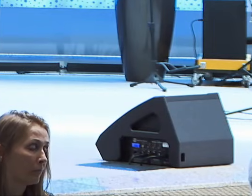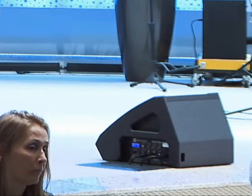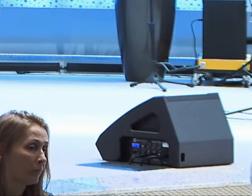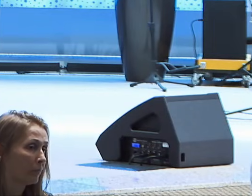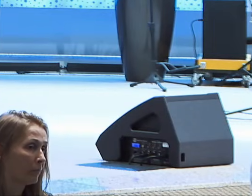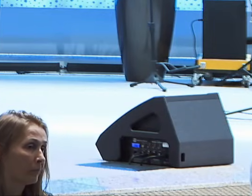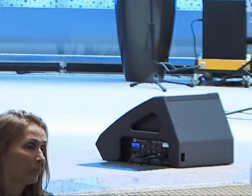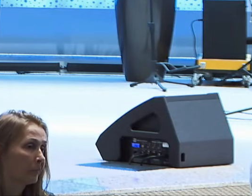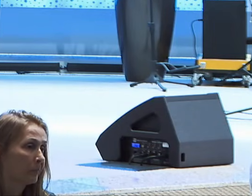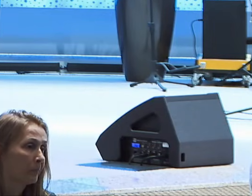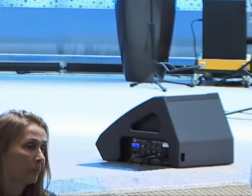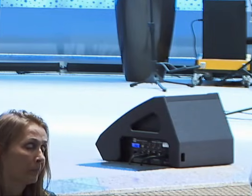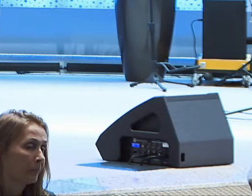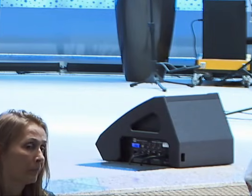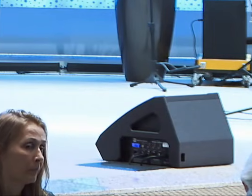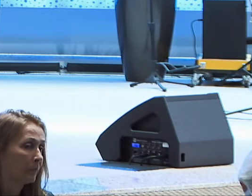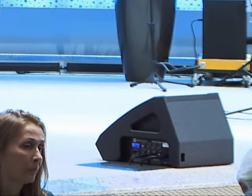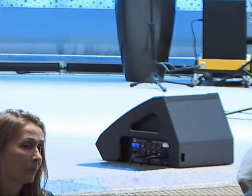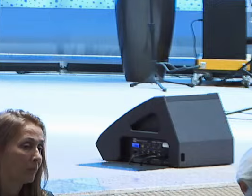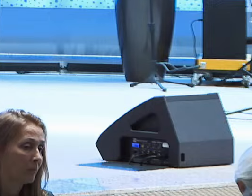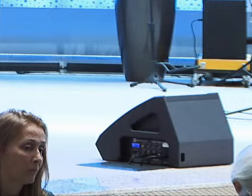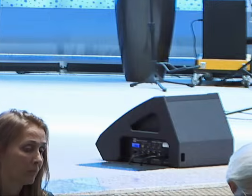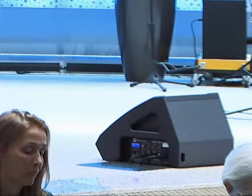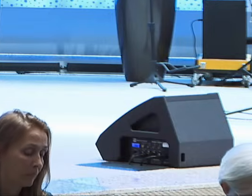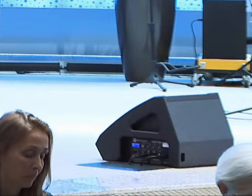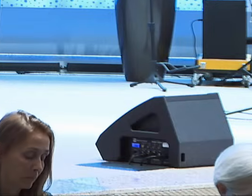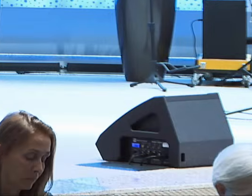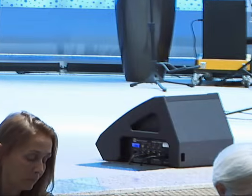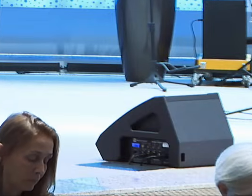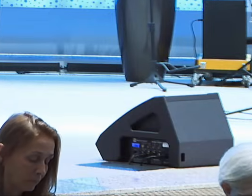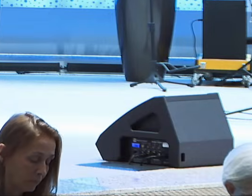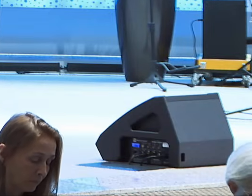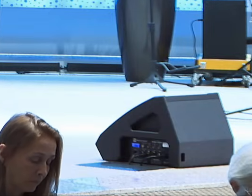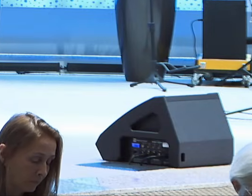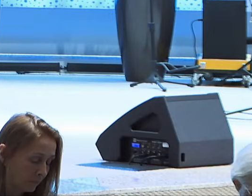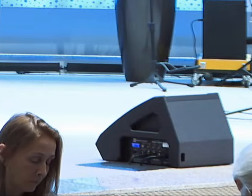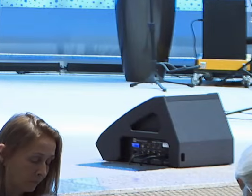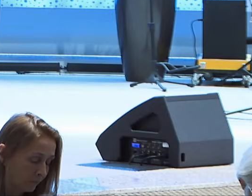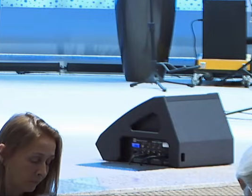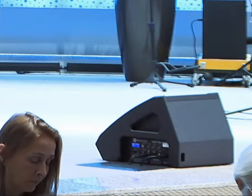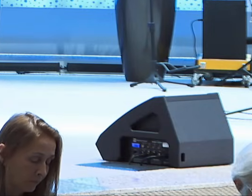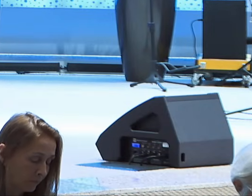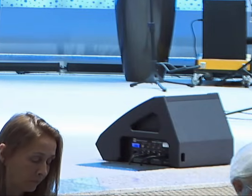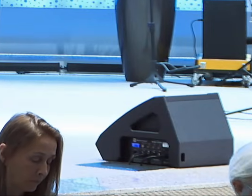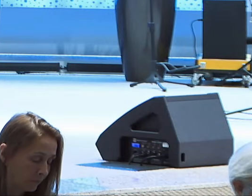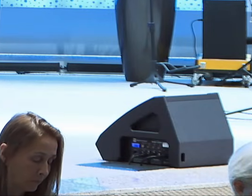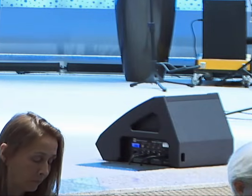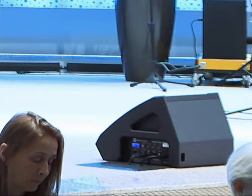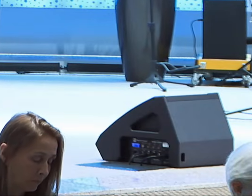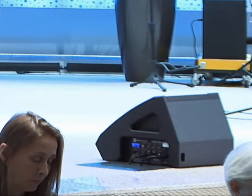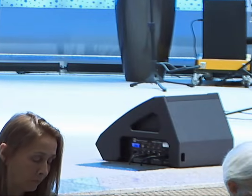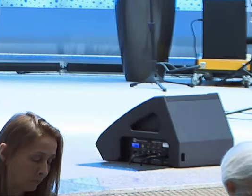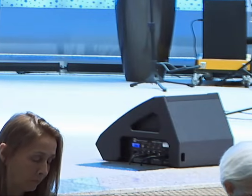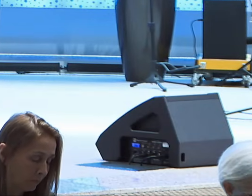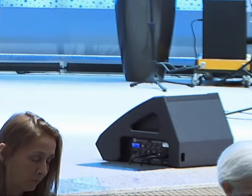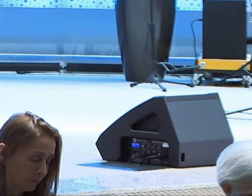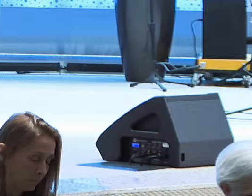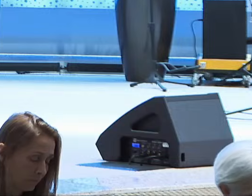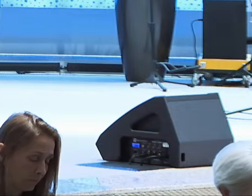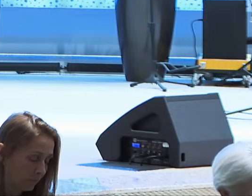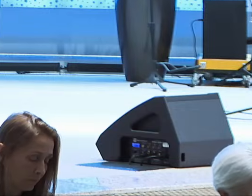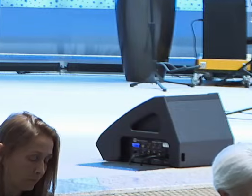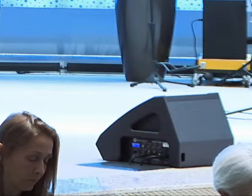Feche os seus olhos e ore a Deus, interceda por essas almas e também pelo batismo do Espírito Santo.